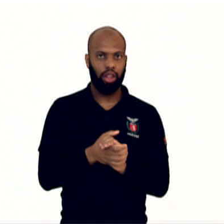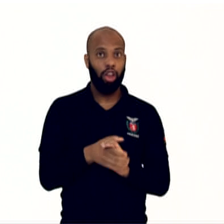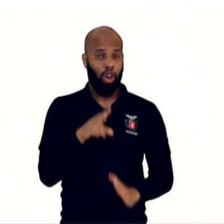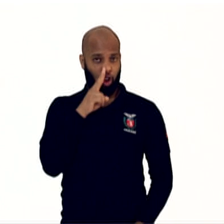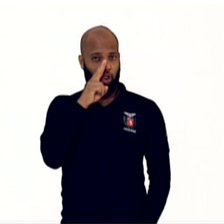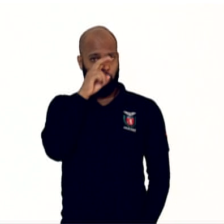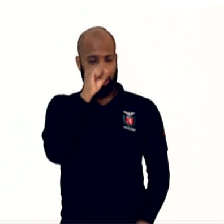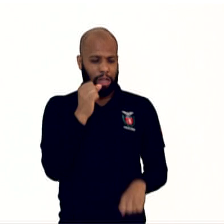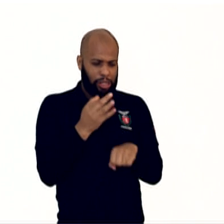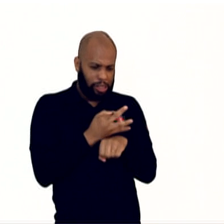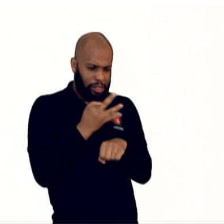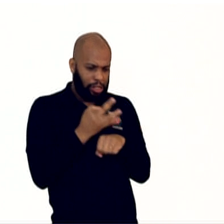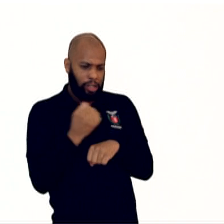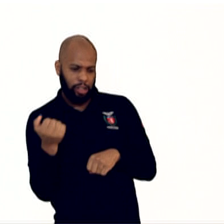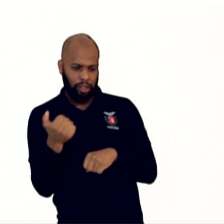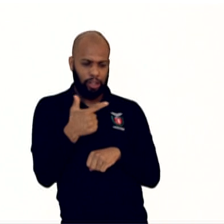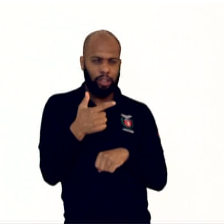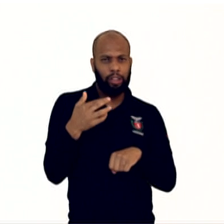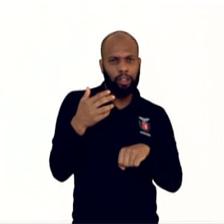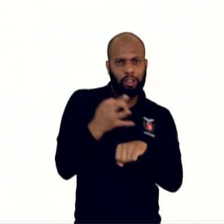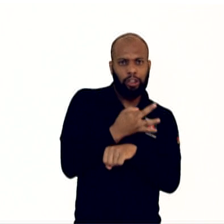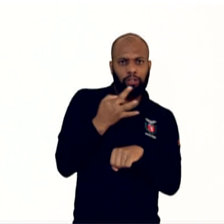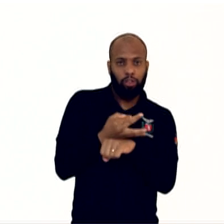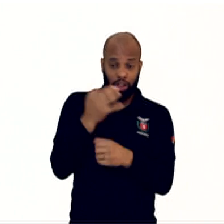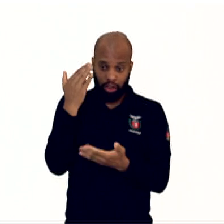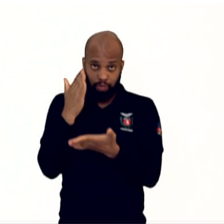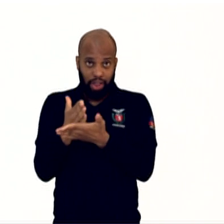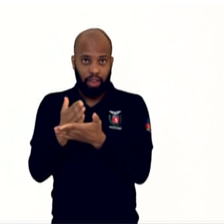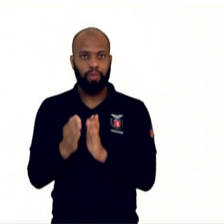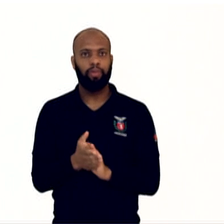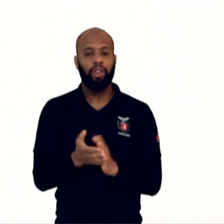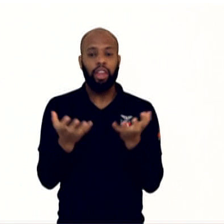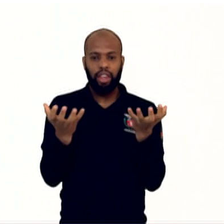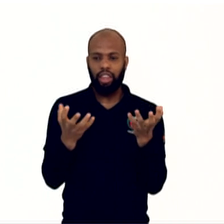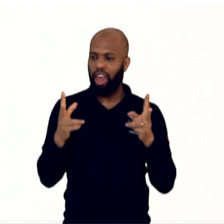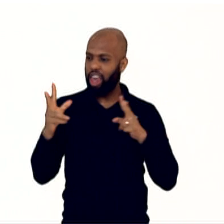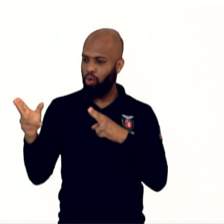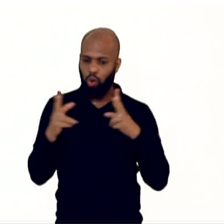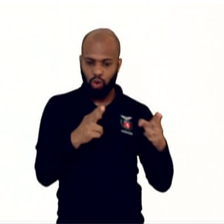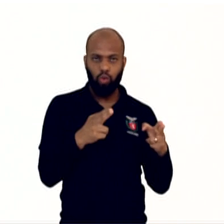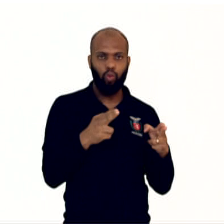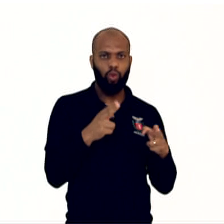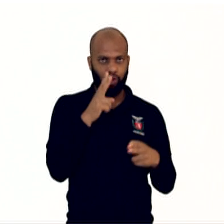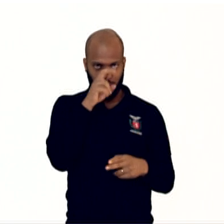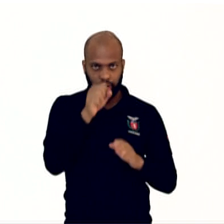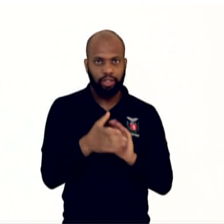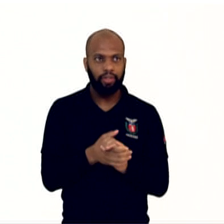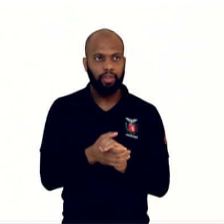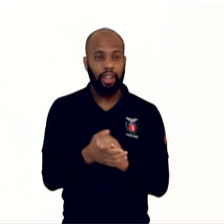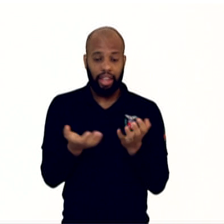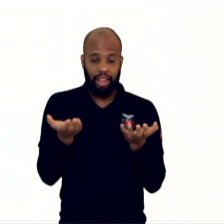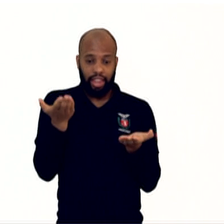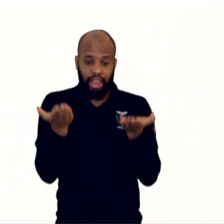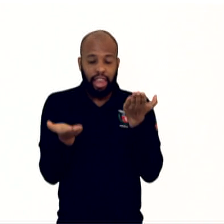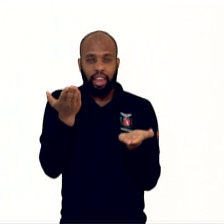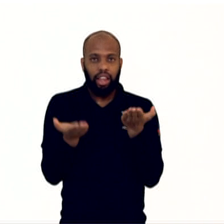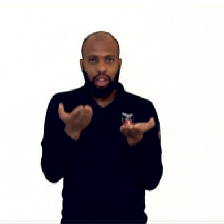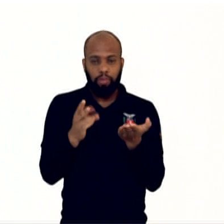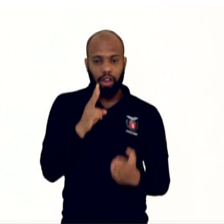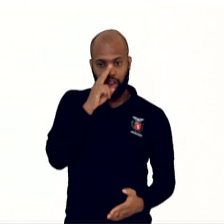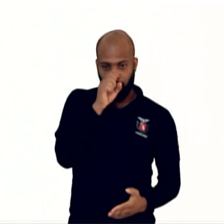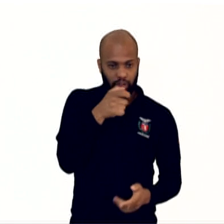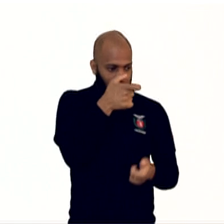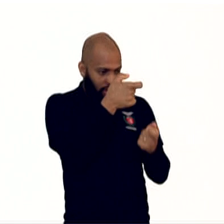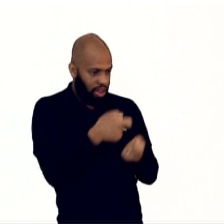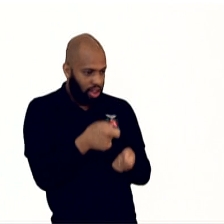resistente vencer a força potente, letra B, igualar as duas forças, C, equilibrar força potente e resistente?